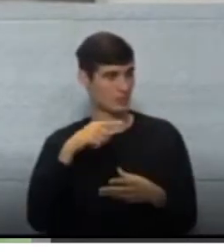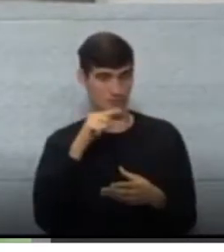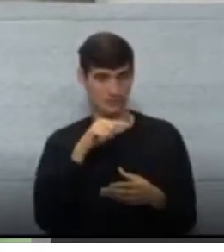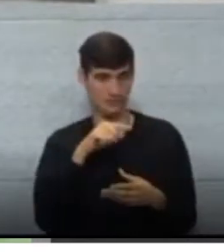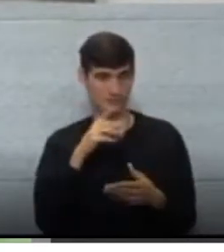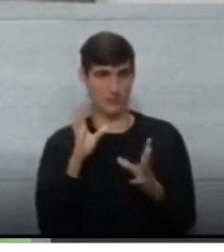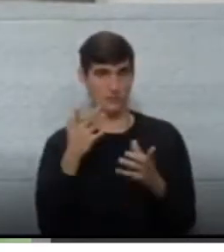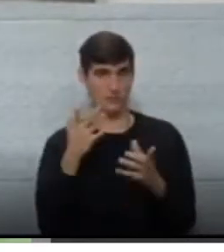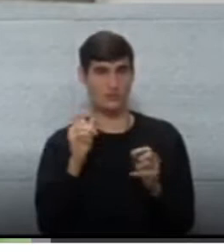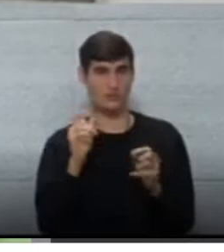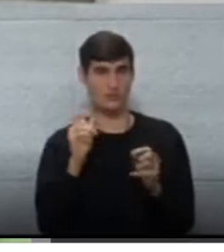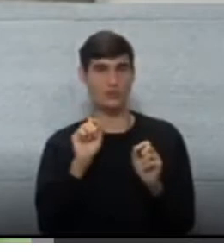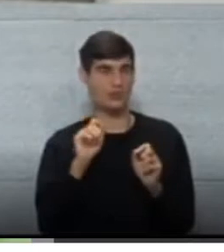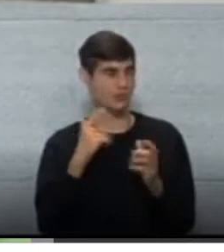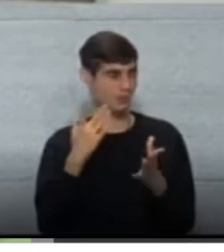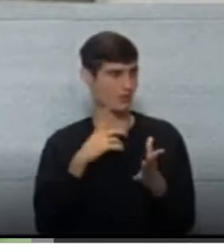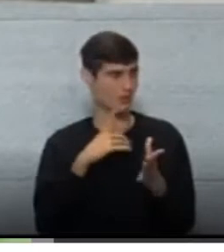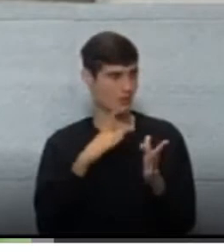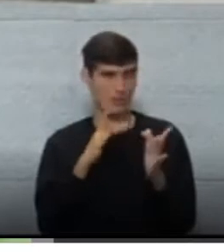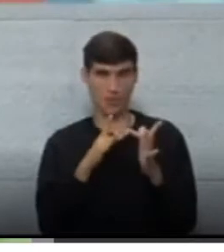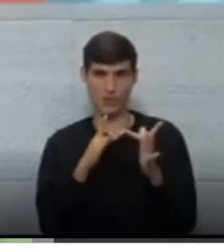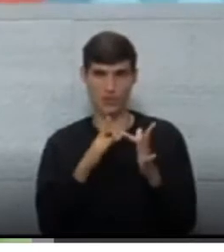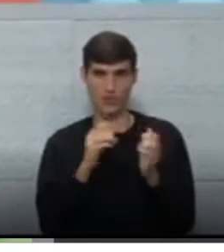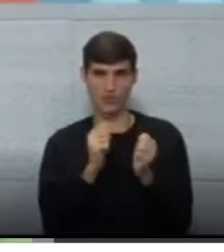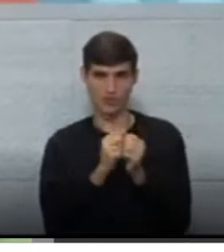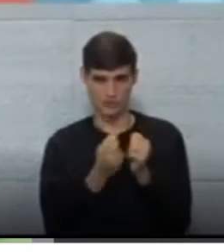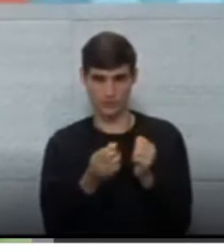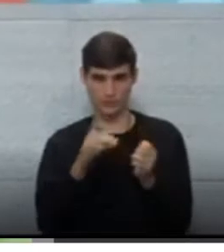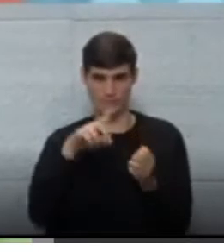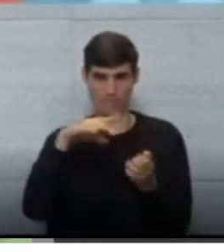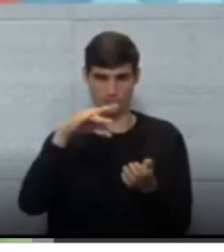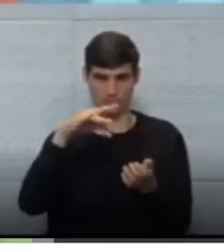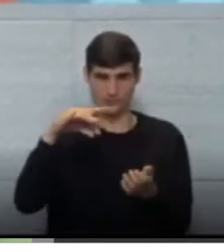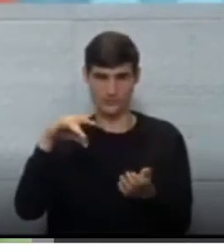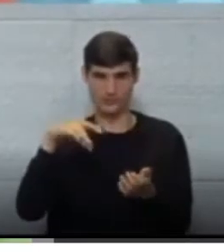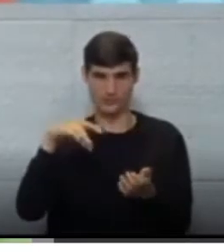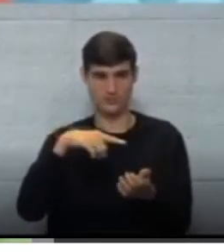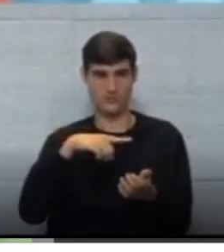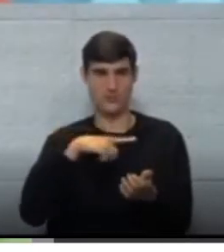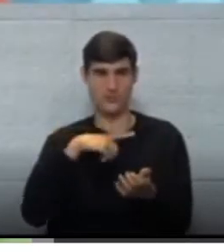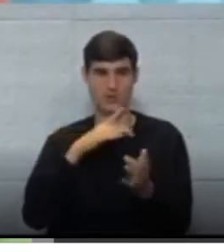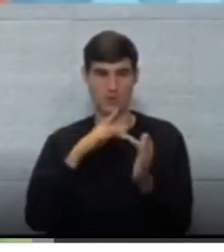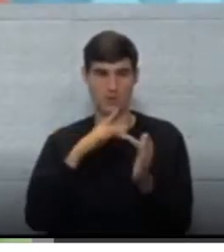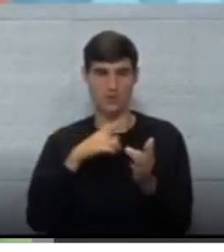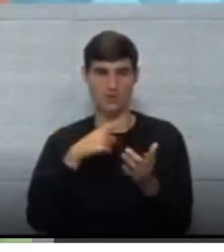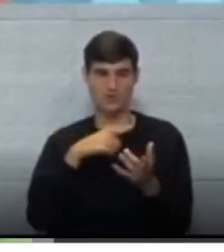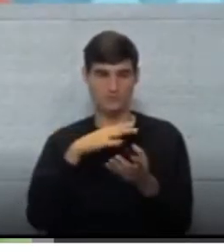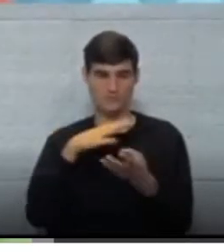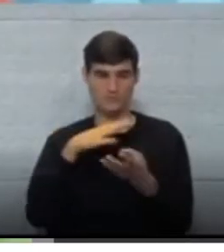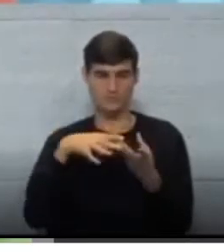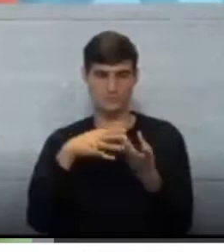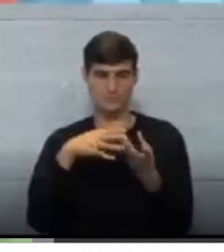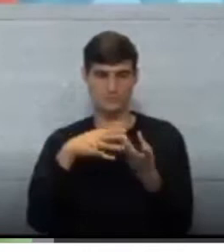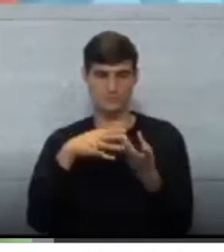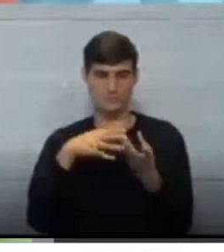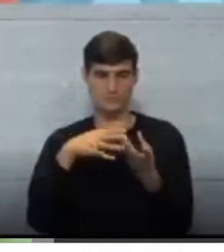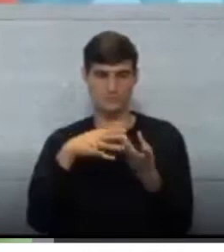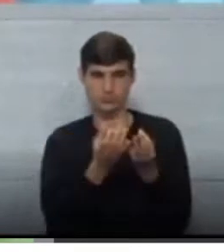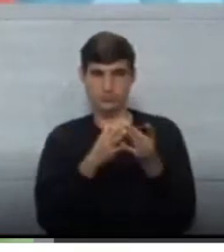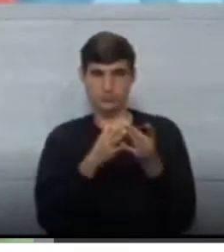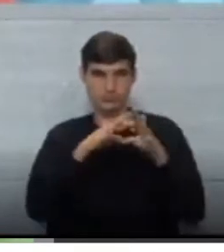nesse procedimento, o que acontece? Quando o estafilococcus entra em contato com a água oxigenada, ele vai então eliminar um monte